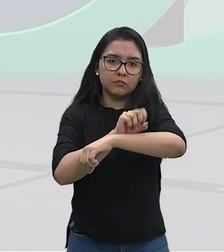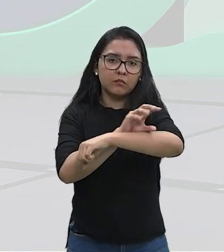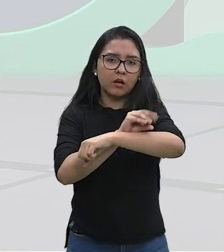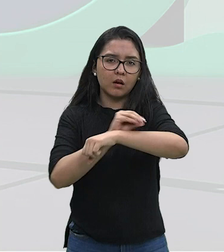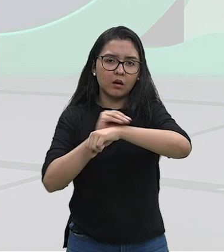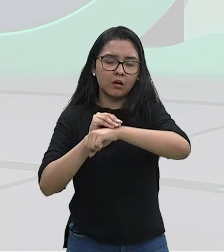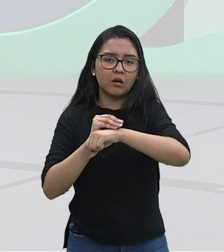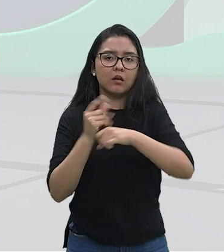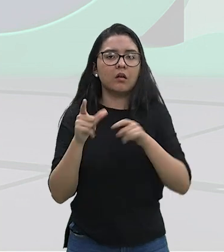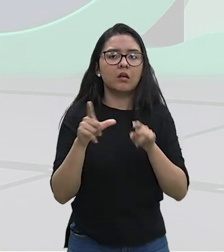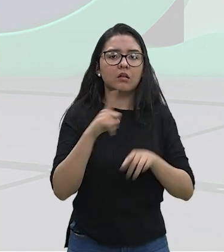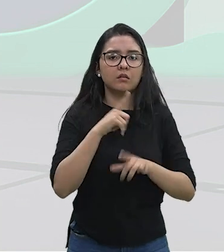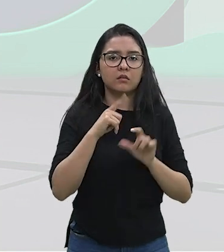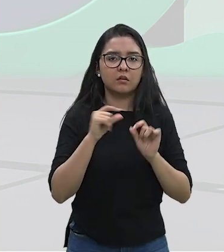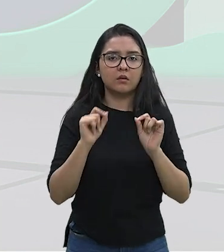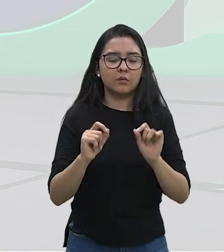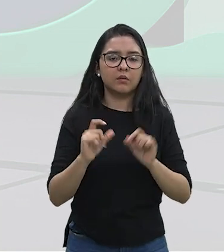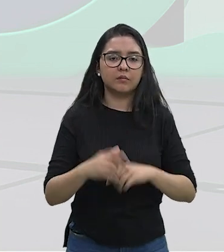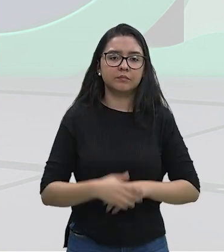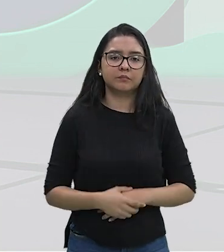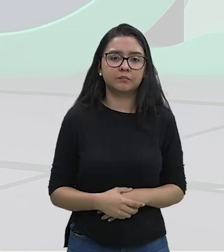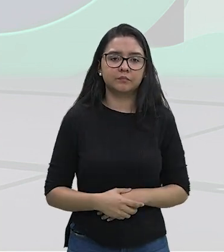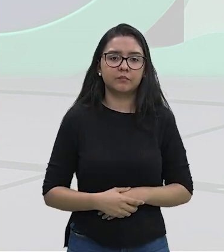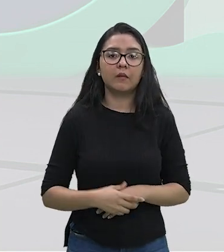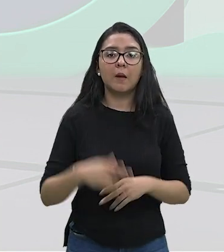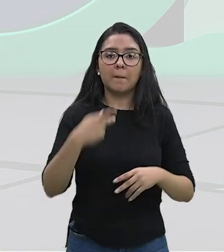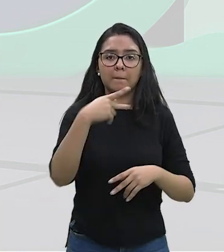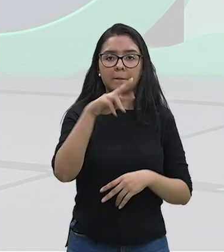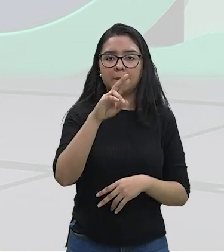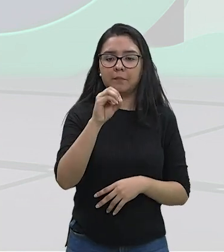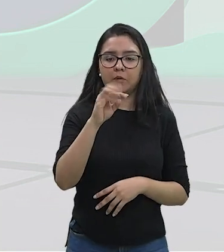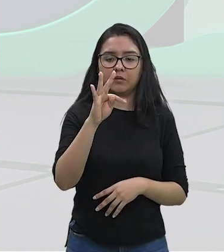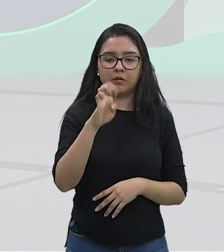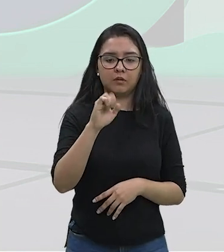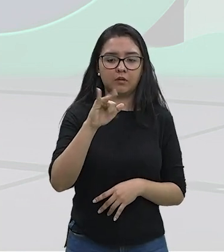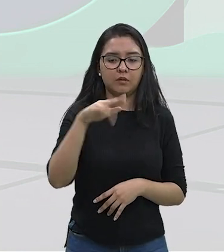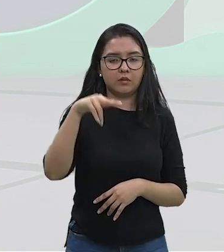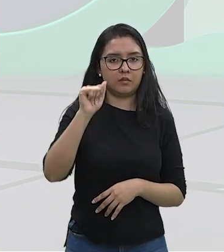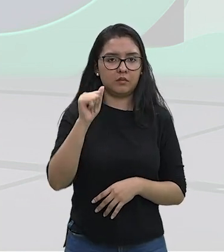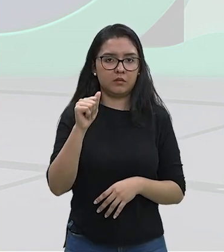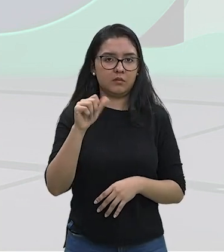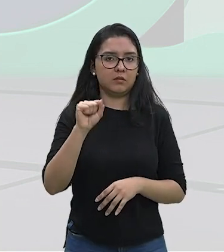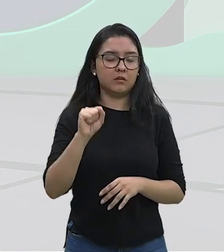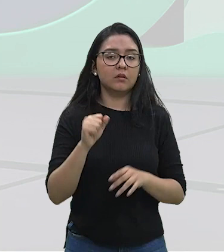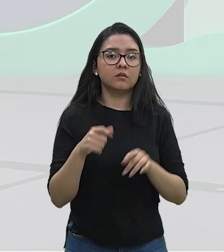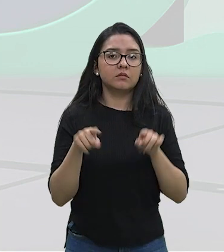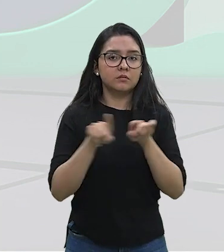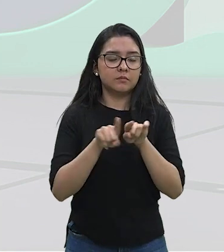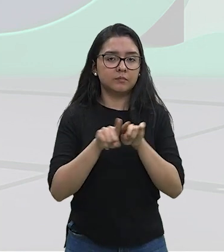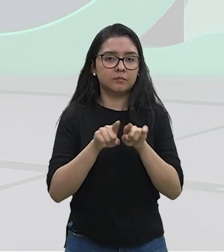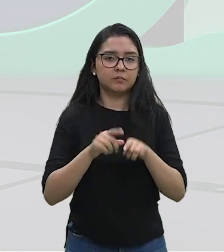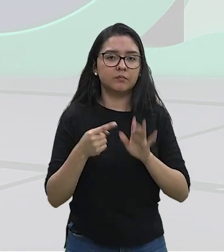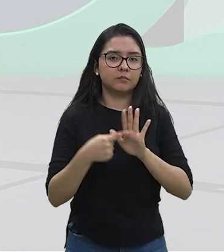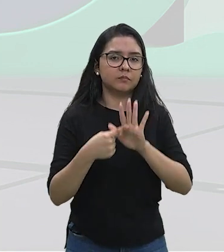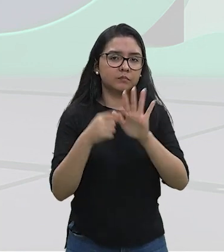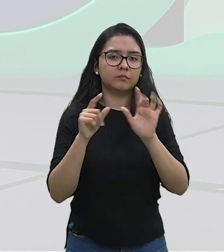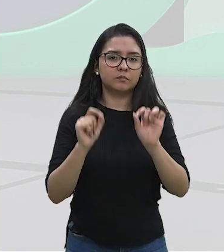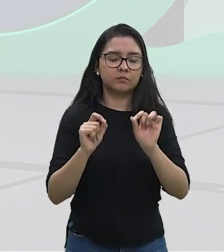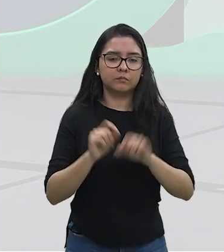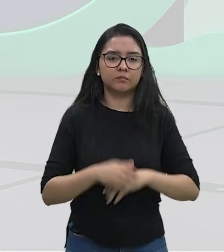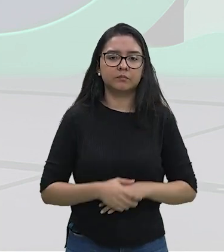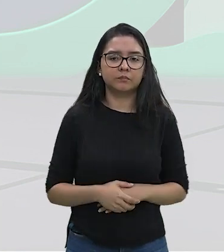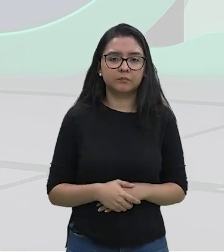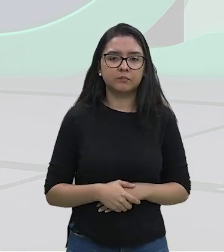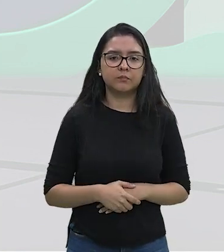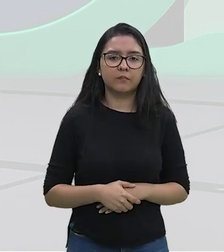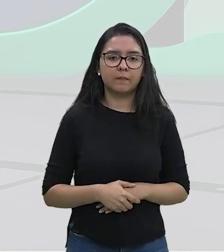ali proteínas contráteis, que são a miosina e a actina. Bom, eles vão apresentar aí uma grande inervação